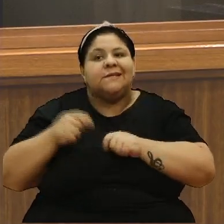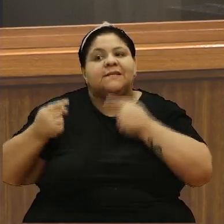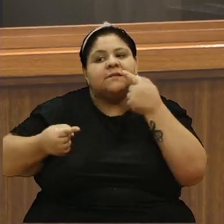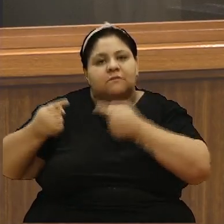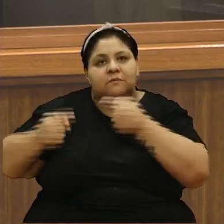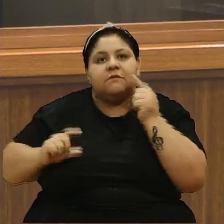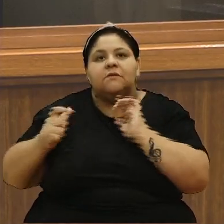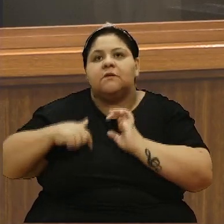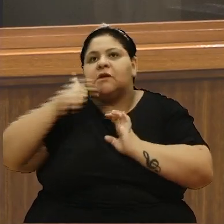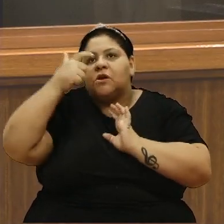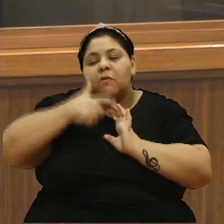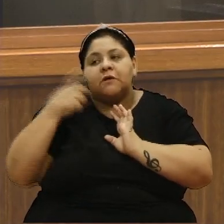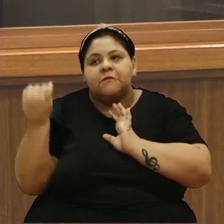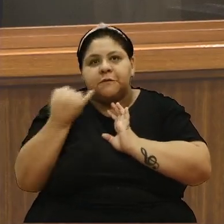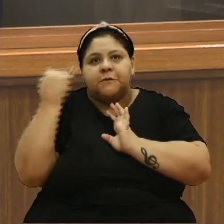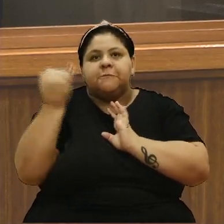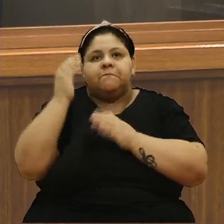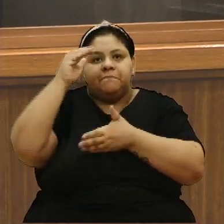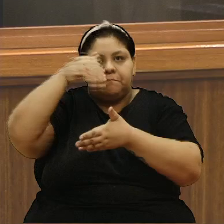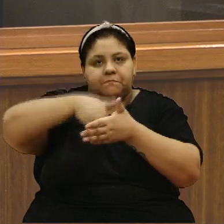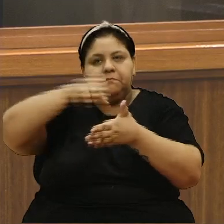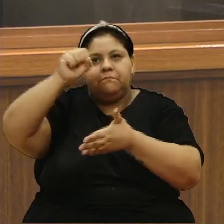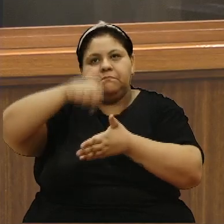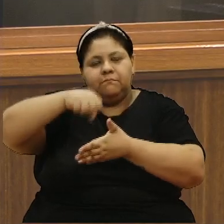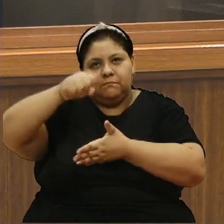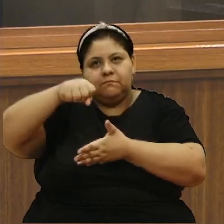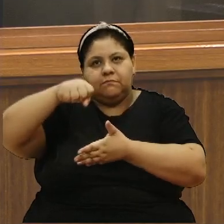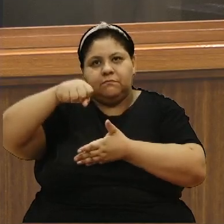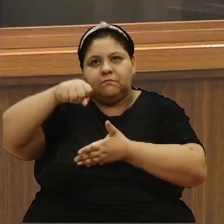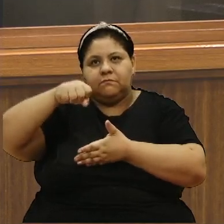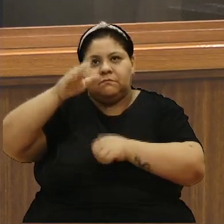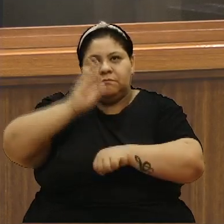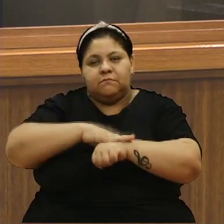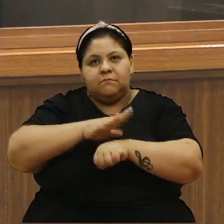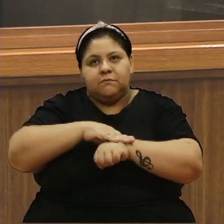eu acho que ele foi importante e votarei sim